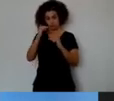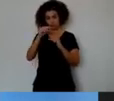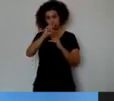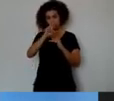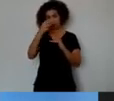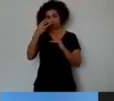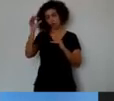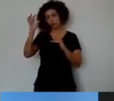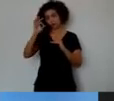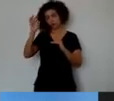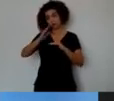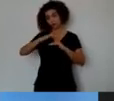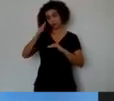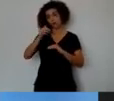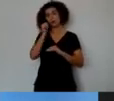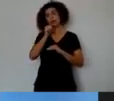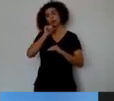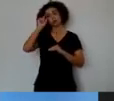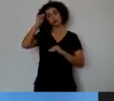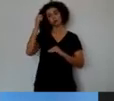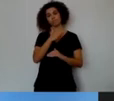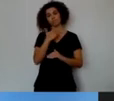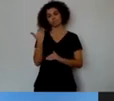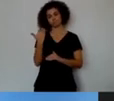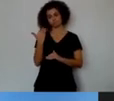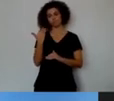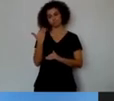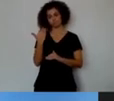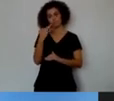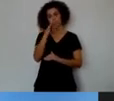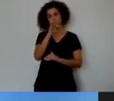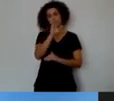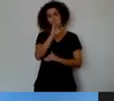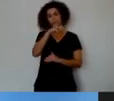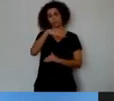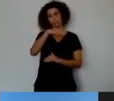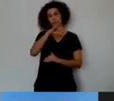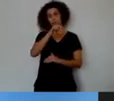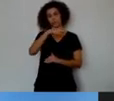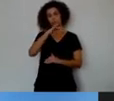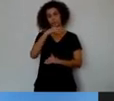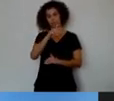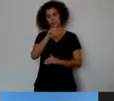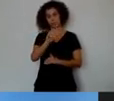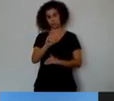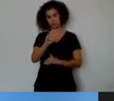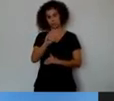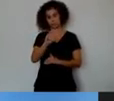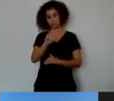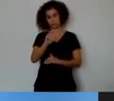53%. Aumentou, ou seja, enquanto a violência contra mulheres negras ela aumentou